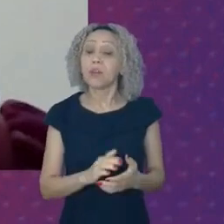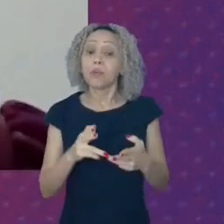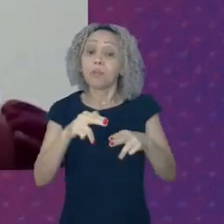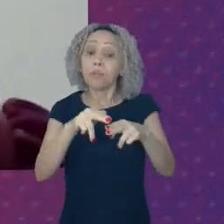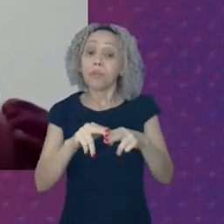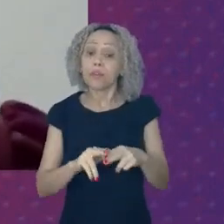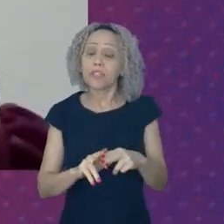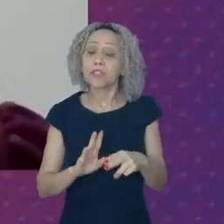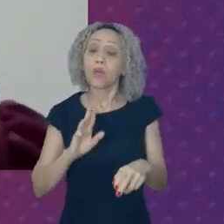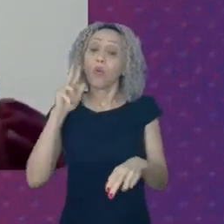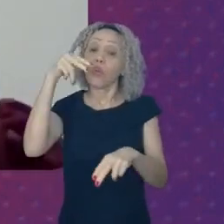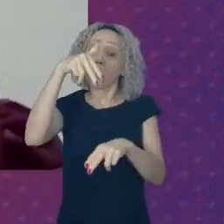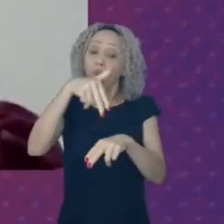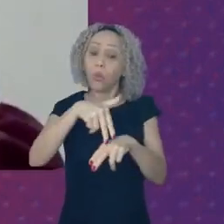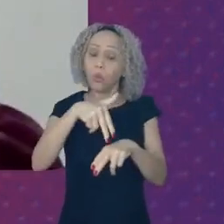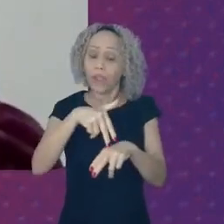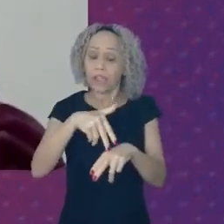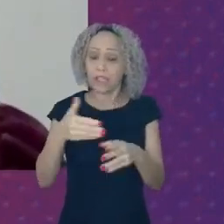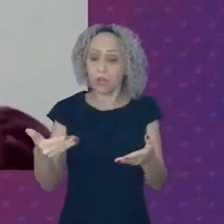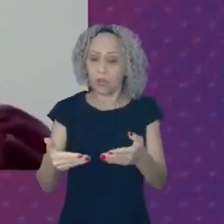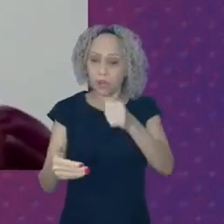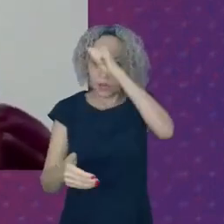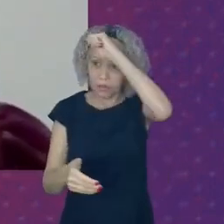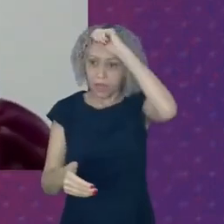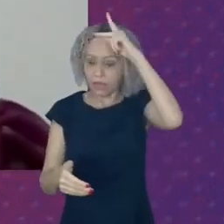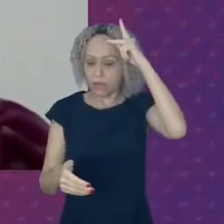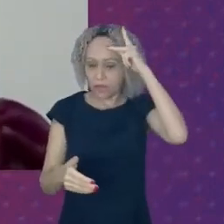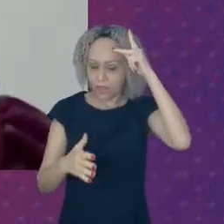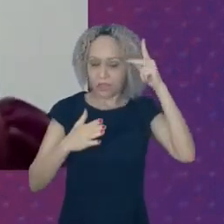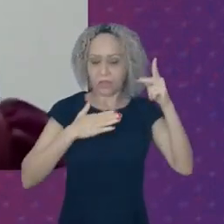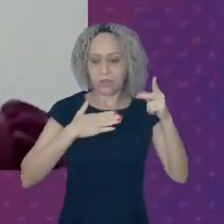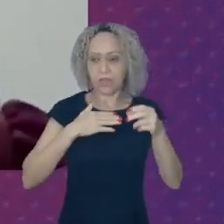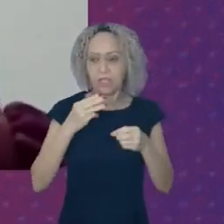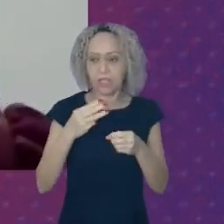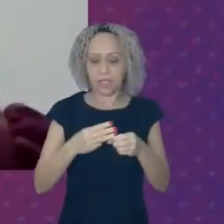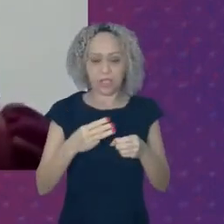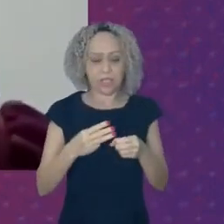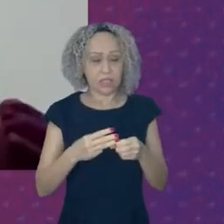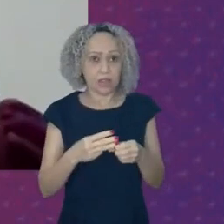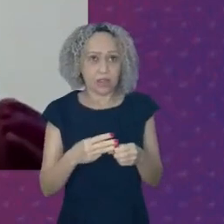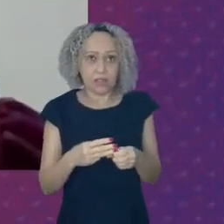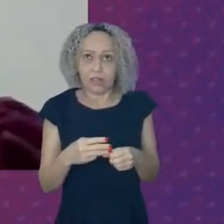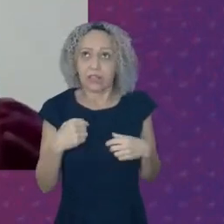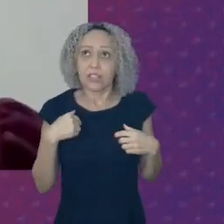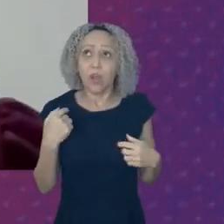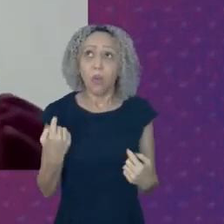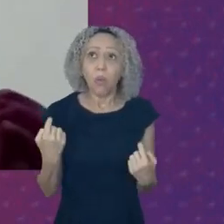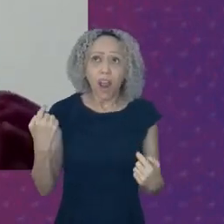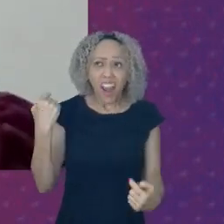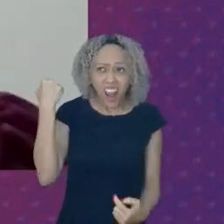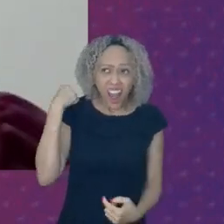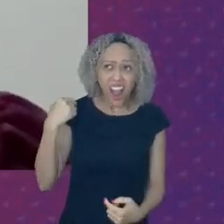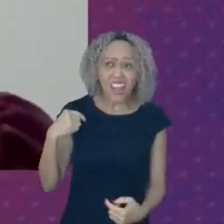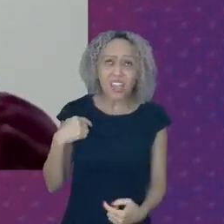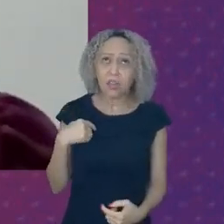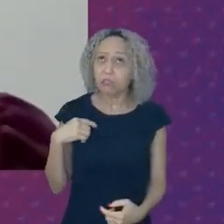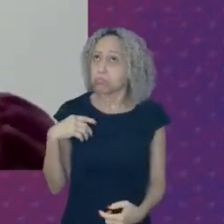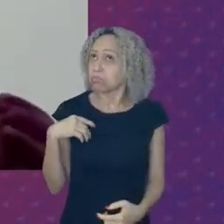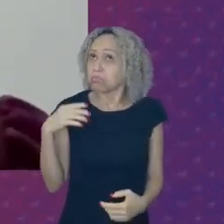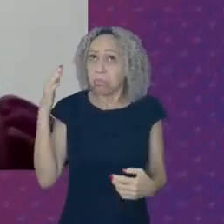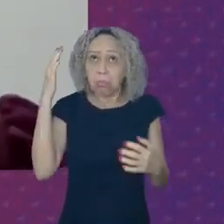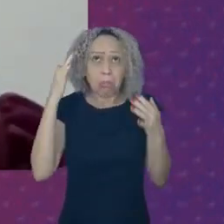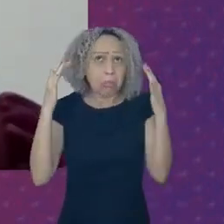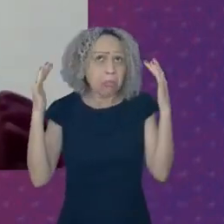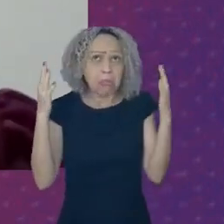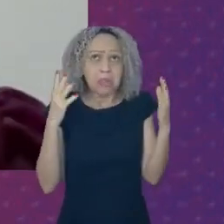do executivo da minha cidade, mesmo sem eu ter, talvez, nunca me imaginado nesse lugar. Eu fui nessa